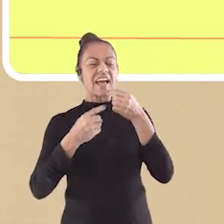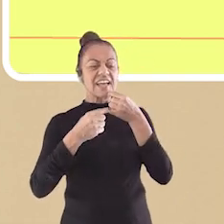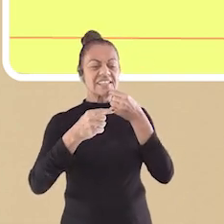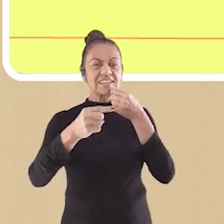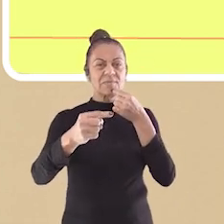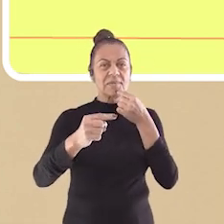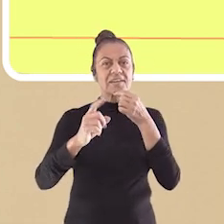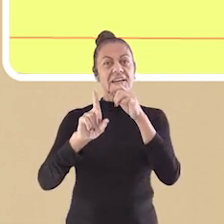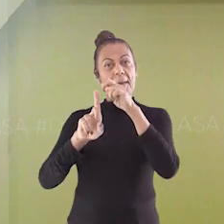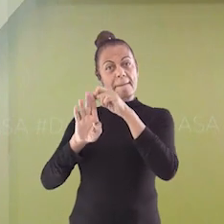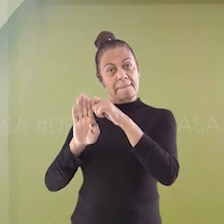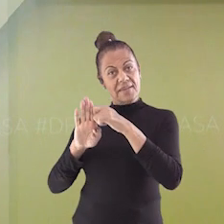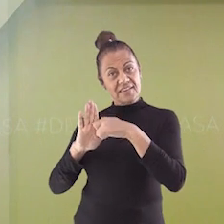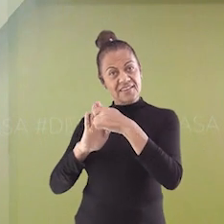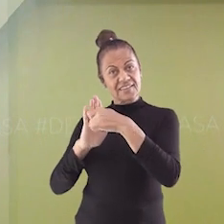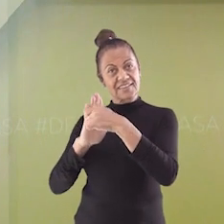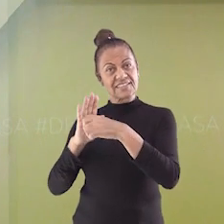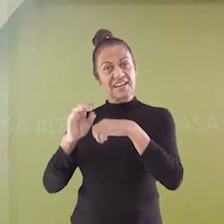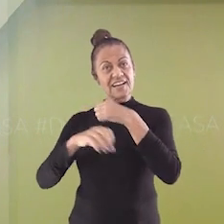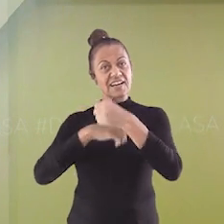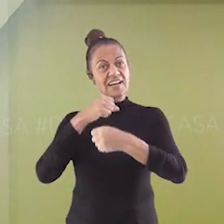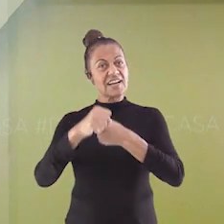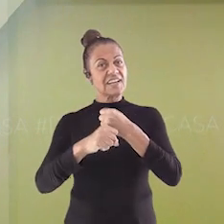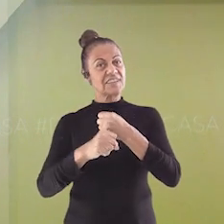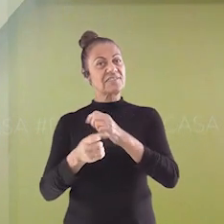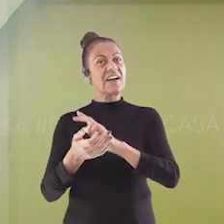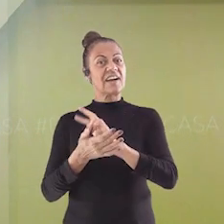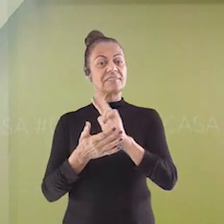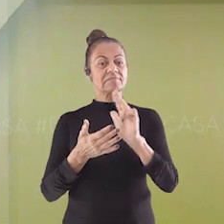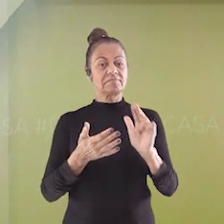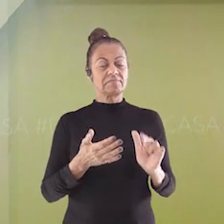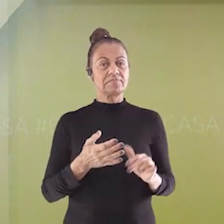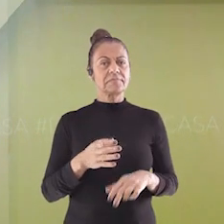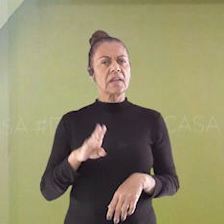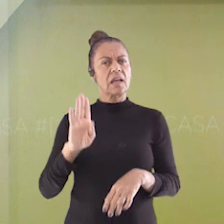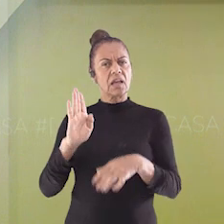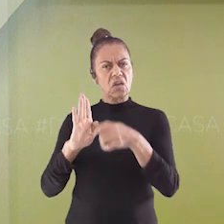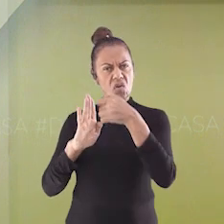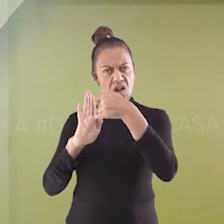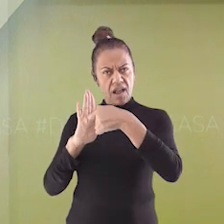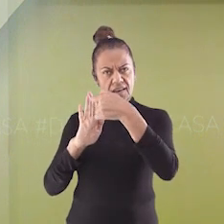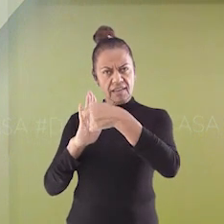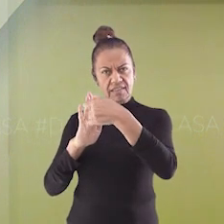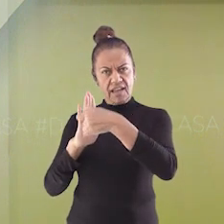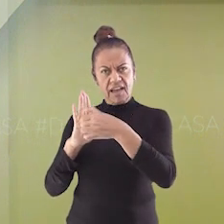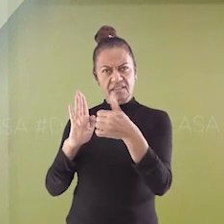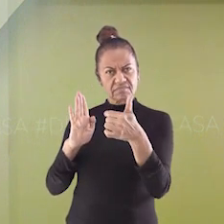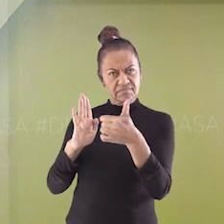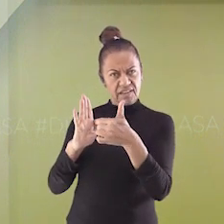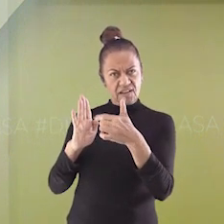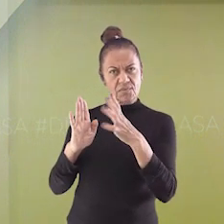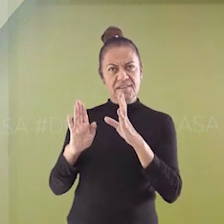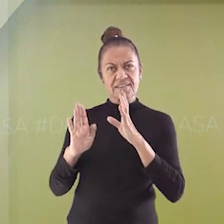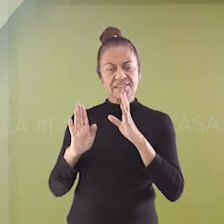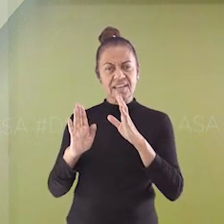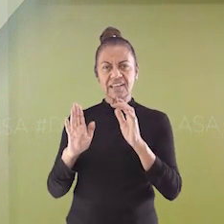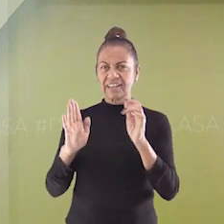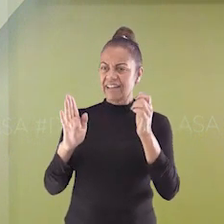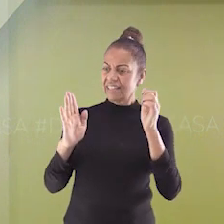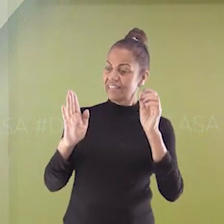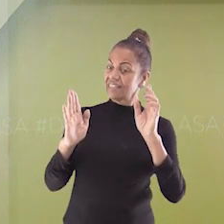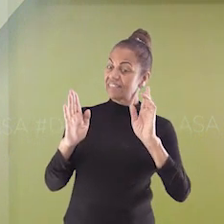diversas maneiras. E o calendário, vocês conhecem? Através do calendário que podemos ver os dias